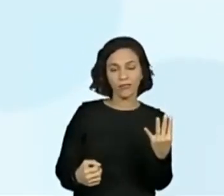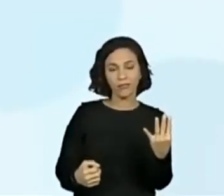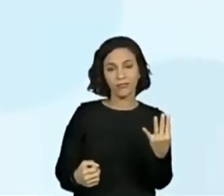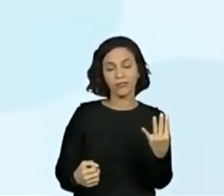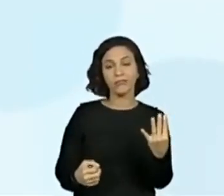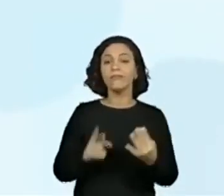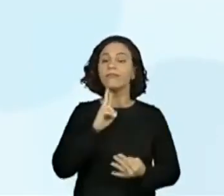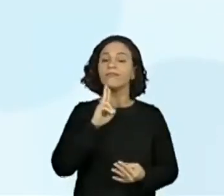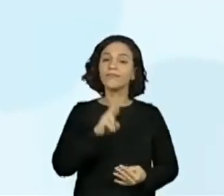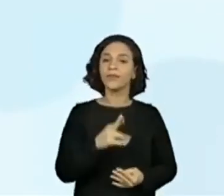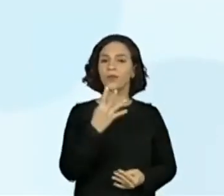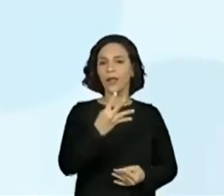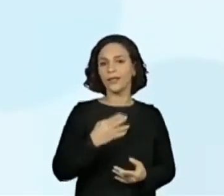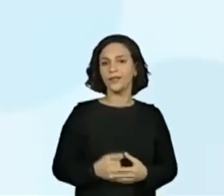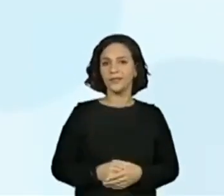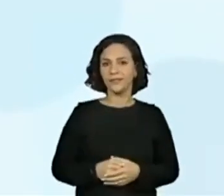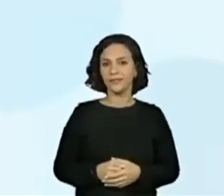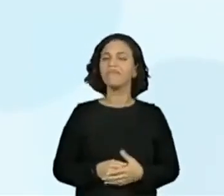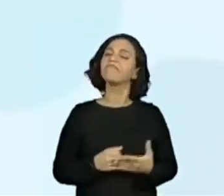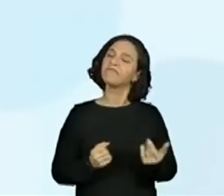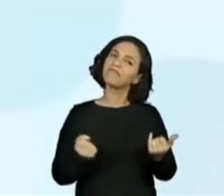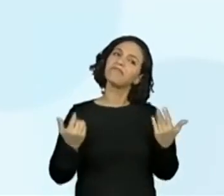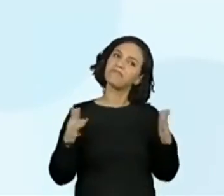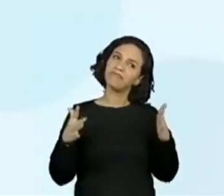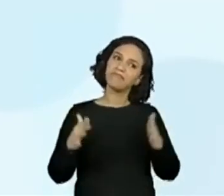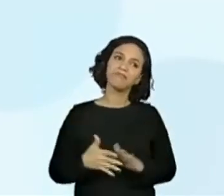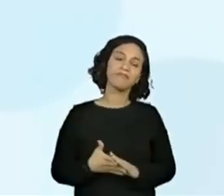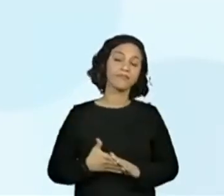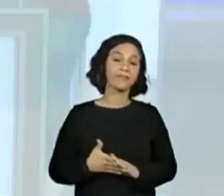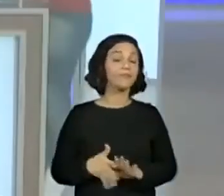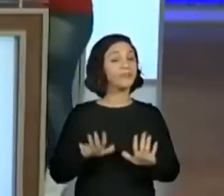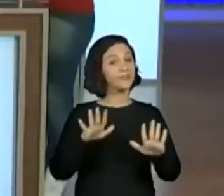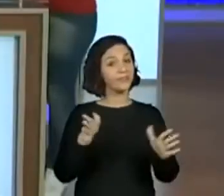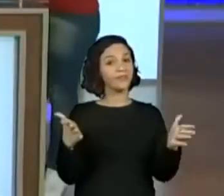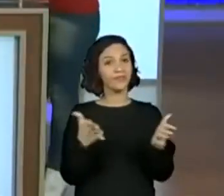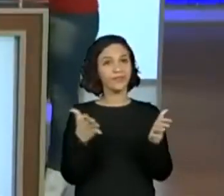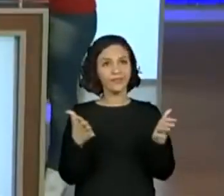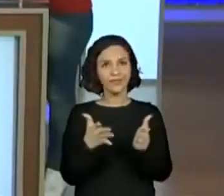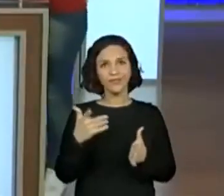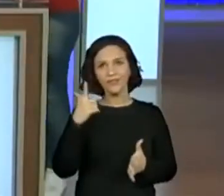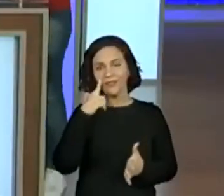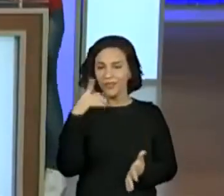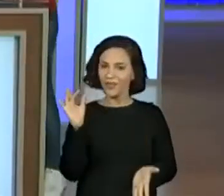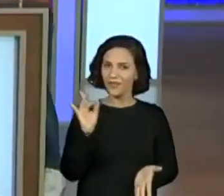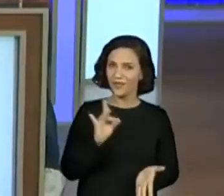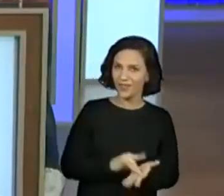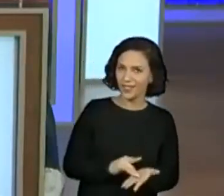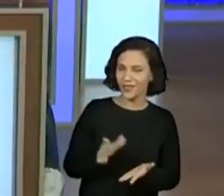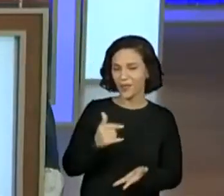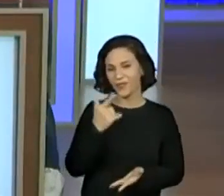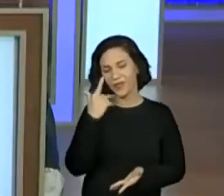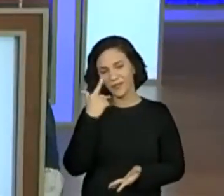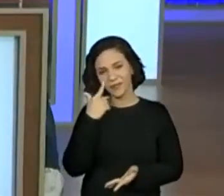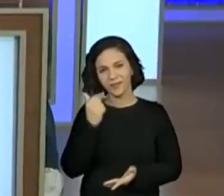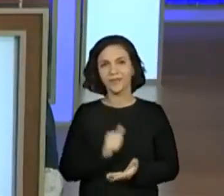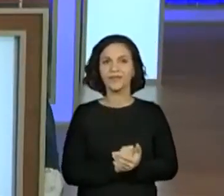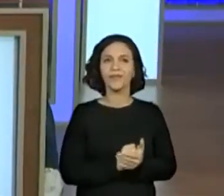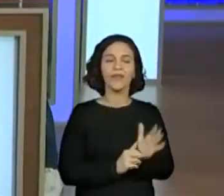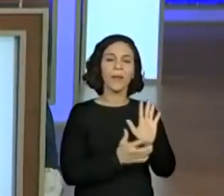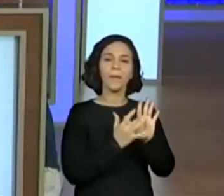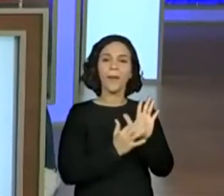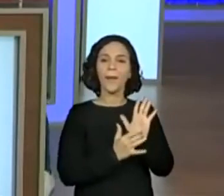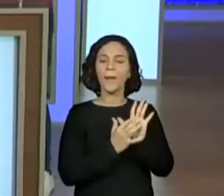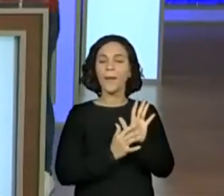4. Olha aqui. Muito bom. Agora chegou a hora da verdade. Nós vamos precisar conferir aí